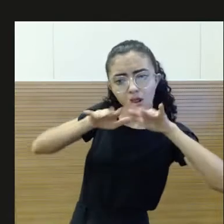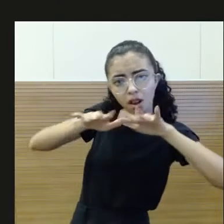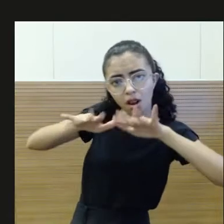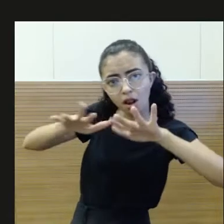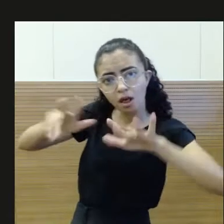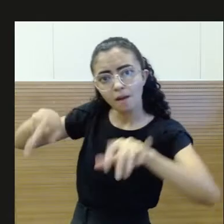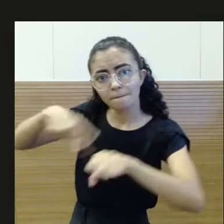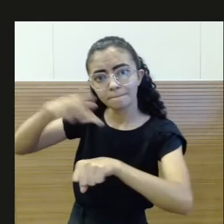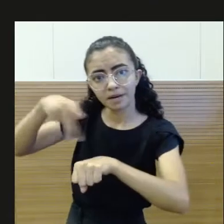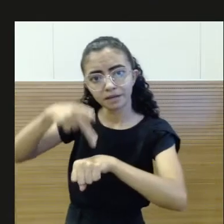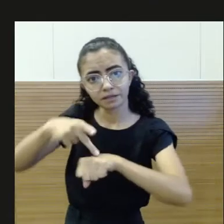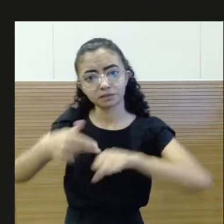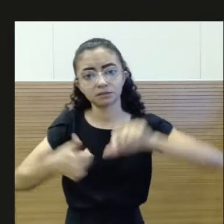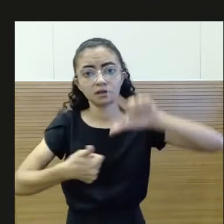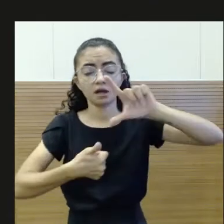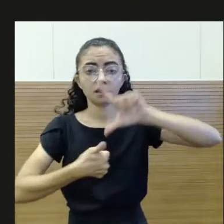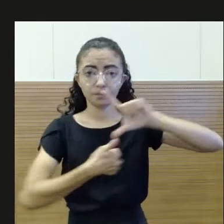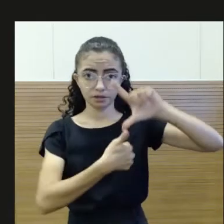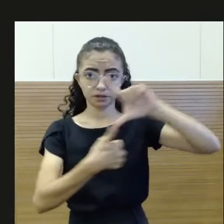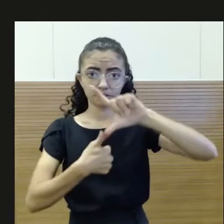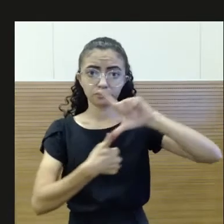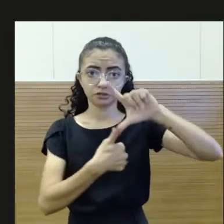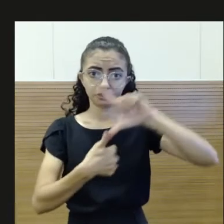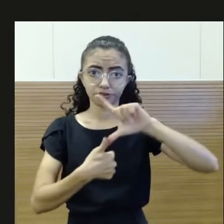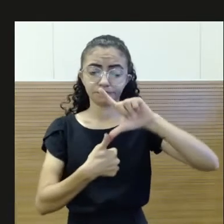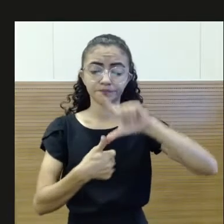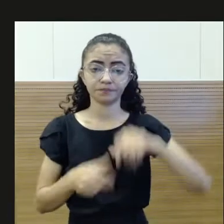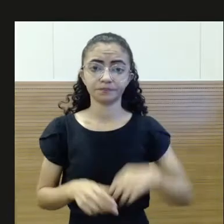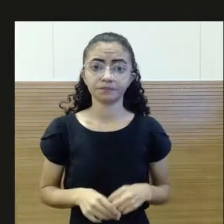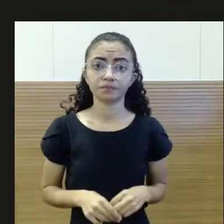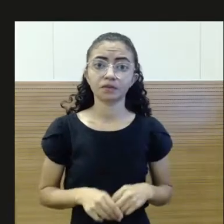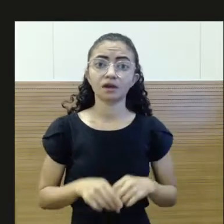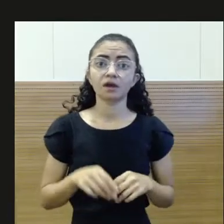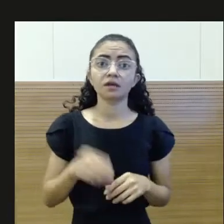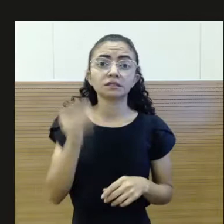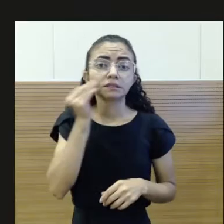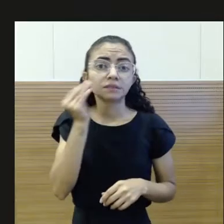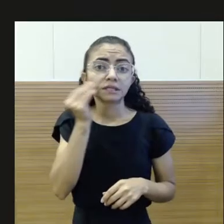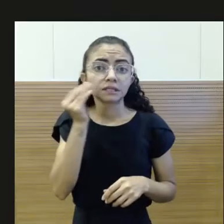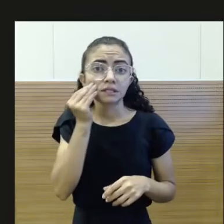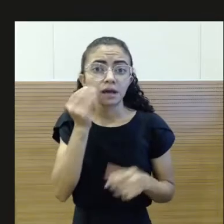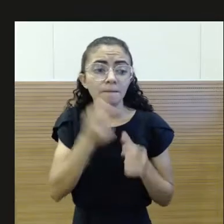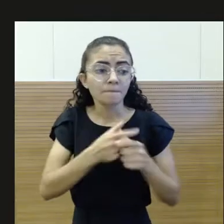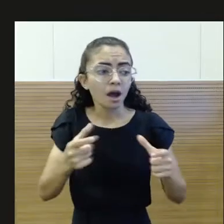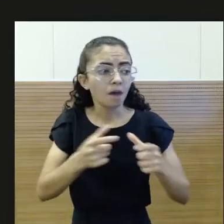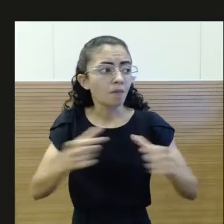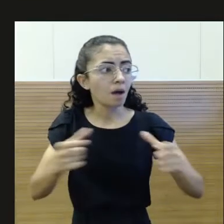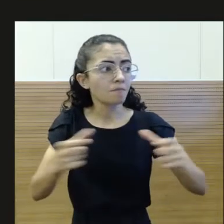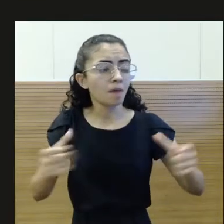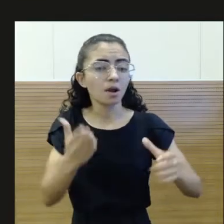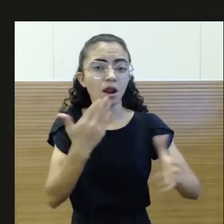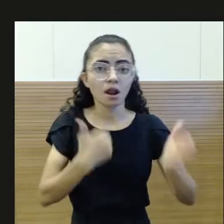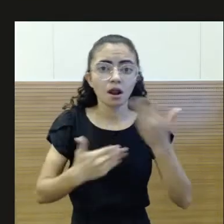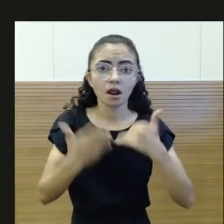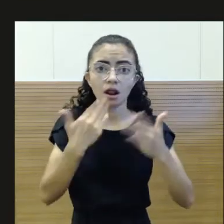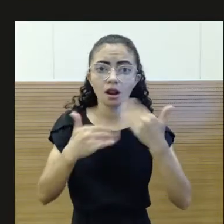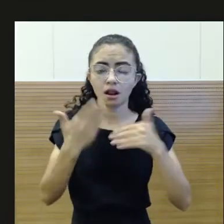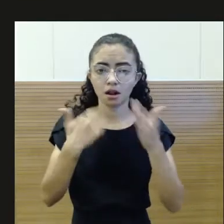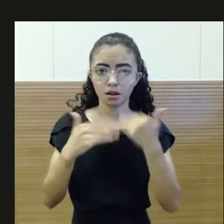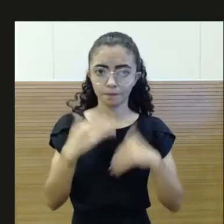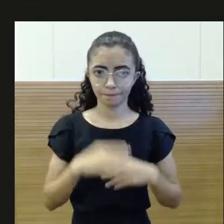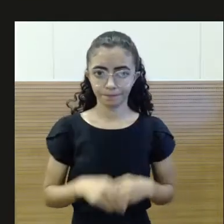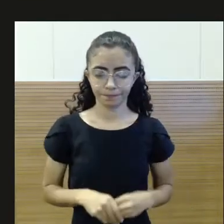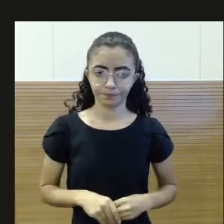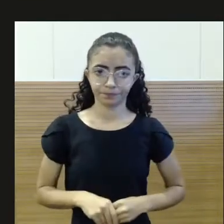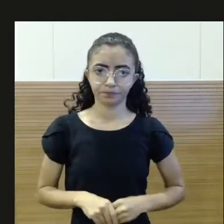países da América Latina, onde nós estamos, não é? Para que o consumo aumente, de preferência chegando até os níveis que a gente tem hoje nos